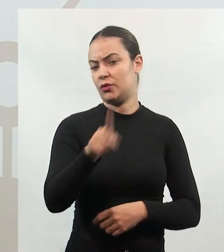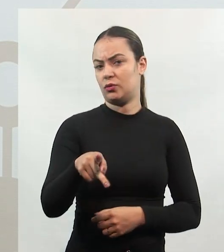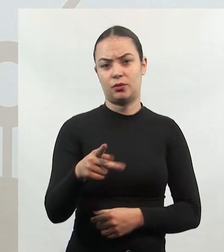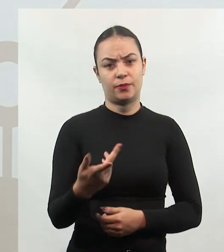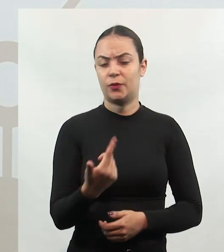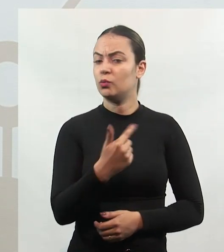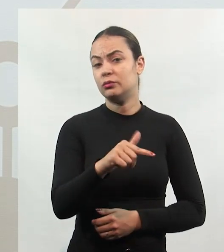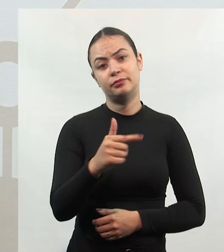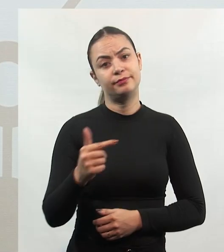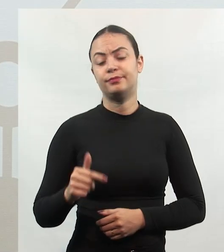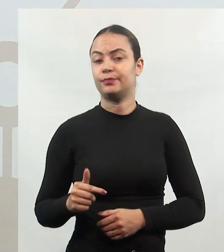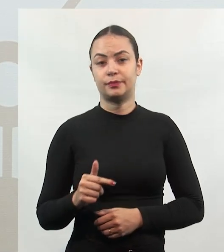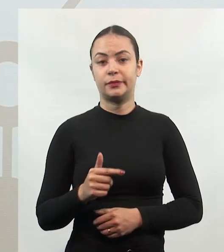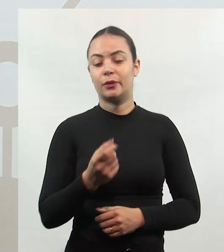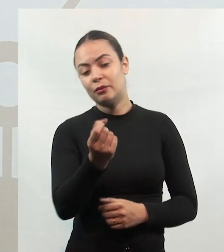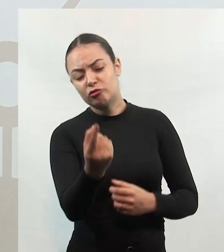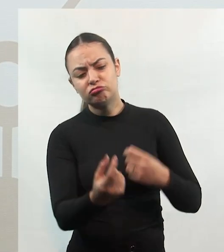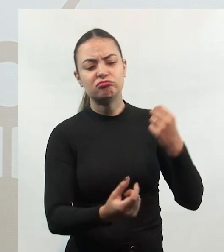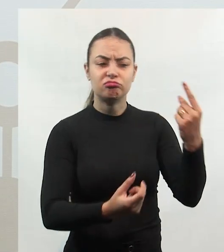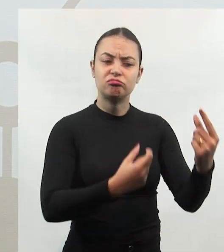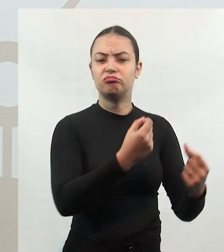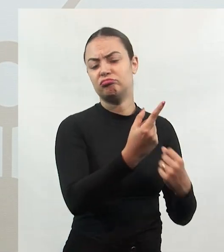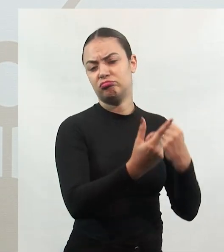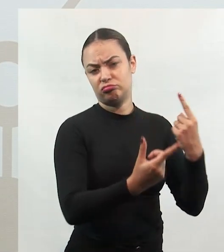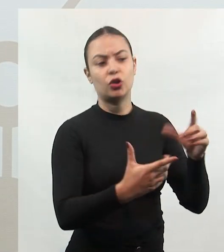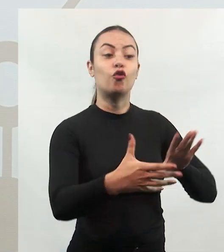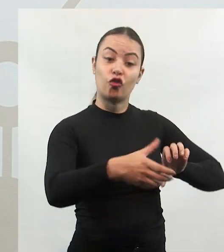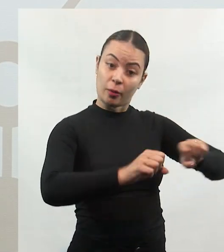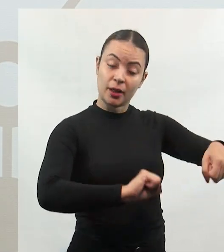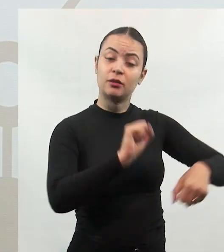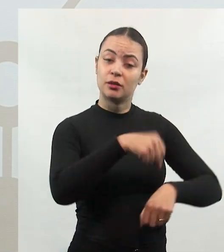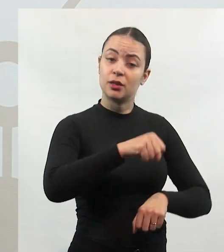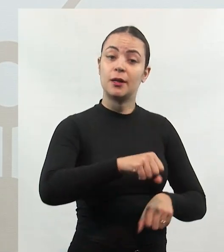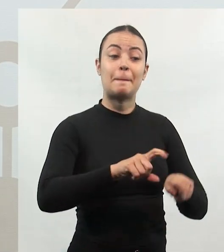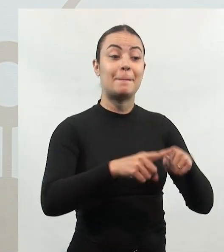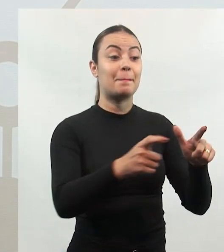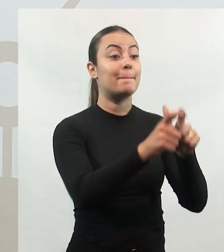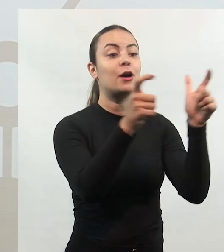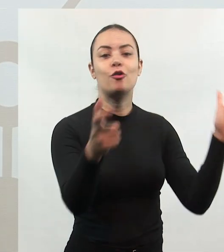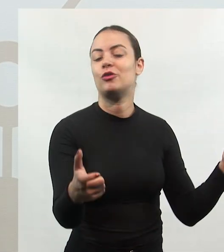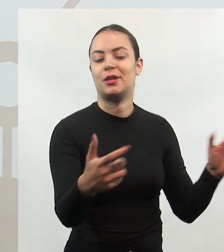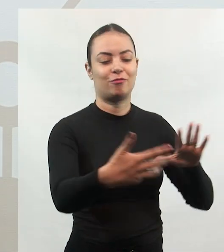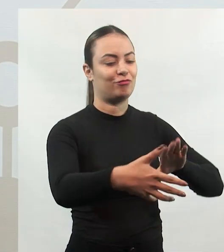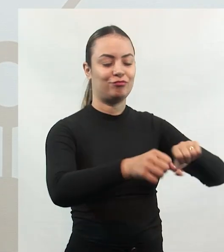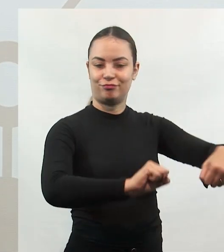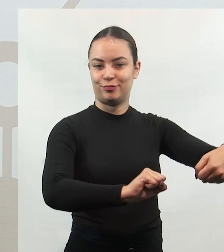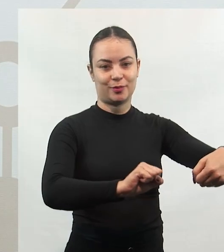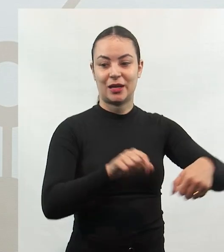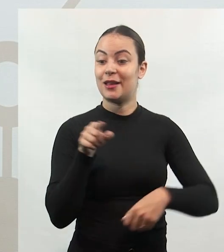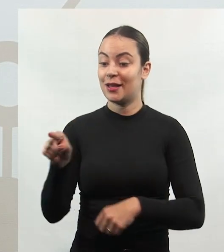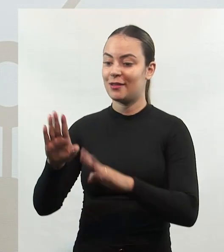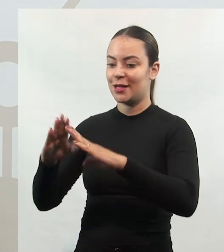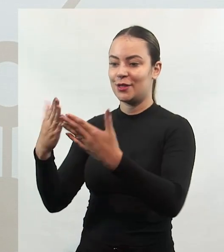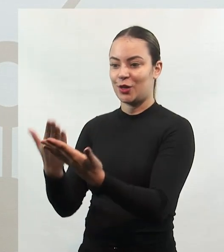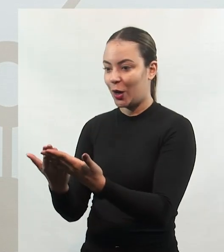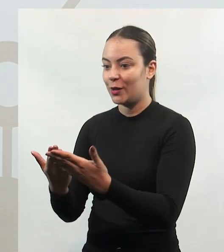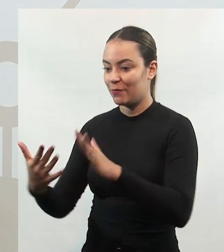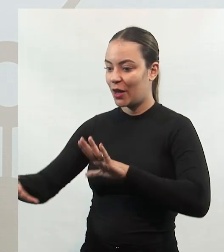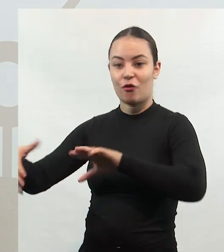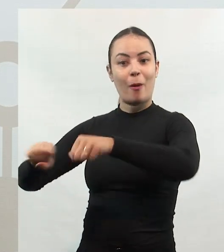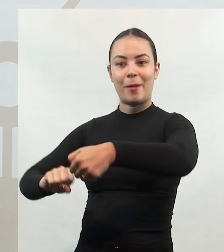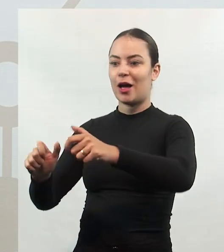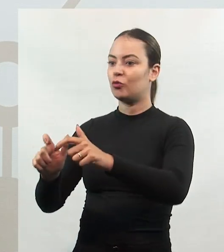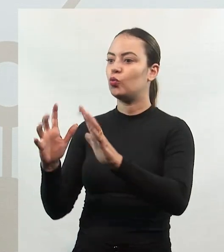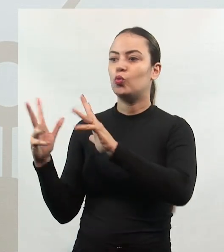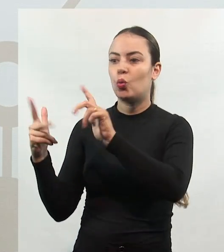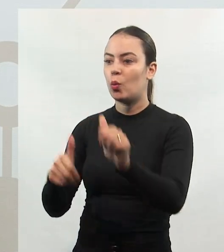com afeto. Então, são as amizades. E são os professores, sem dúvida, professoras, que o que